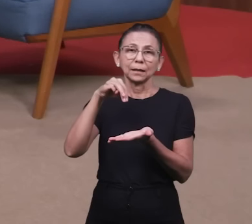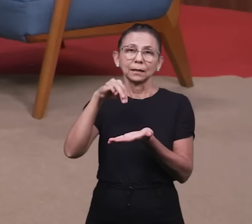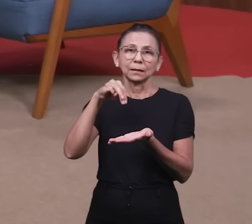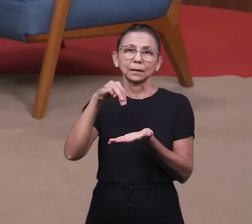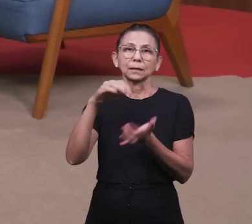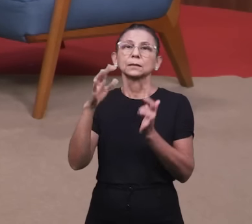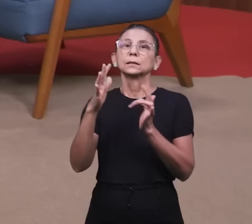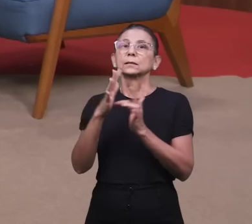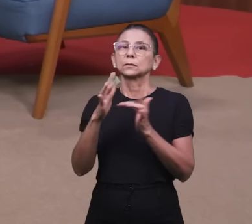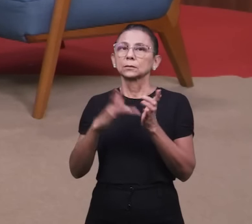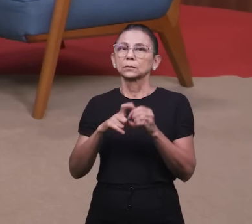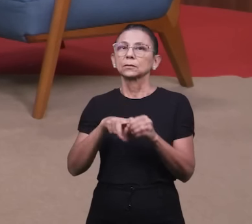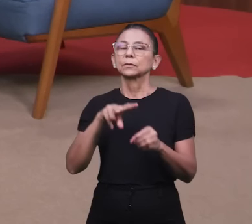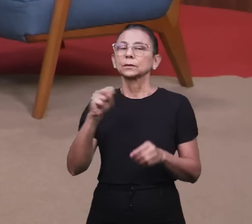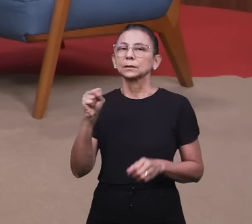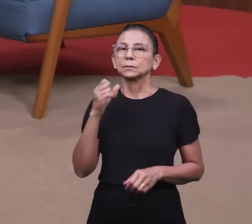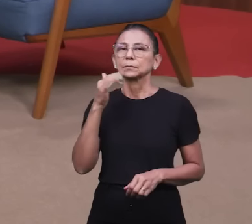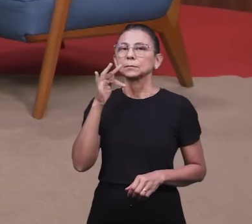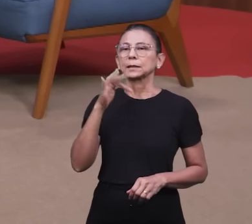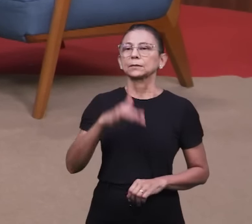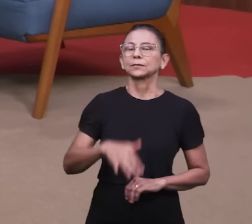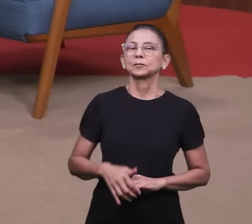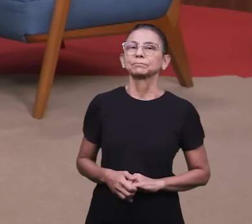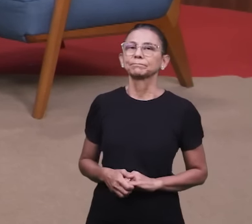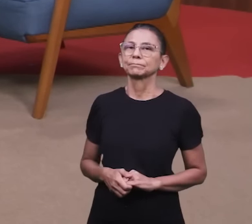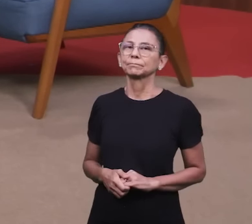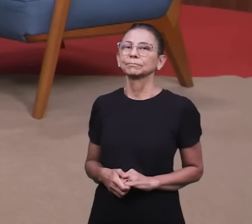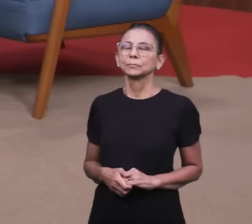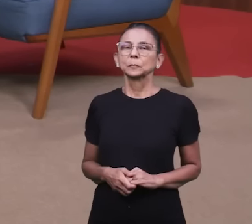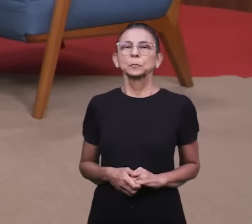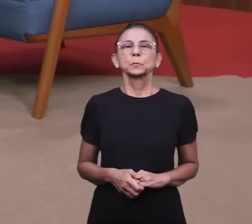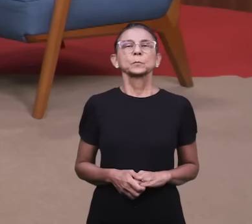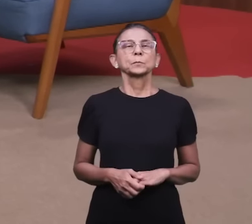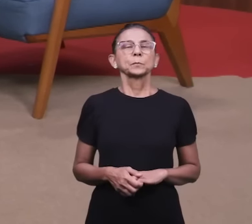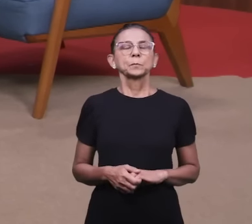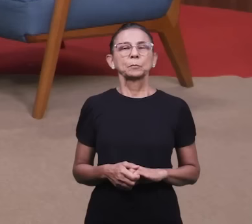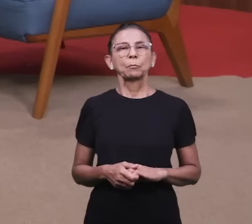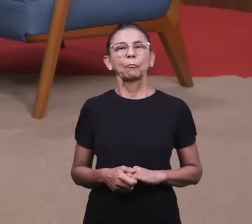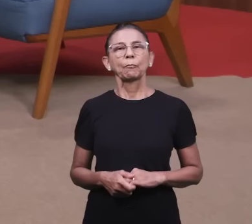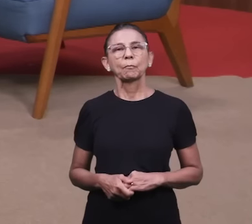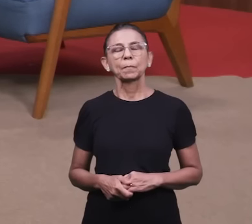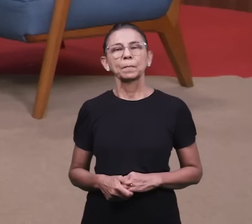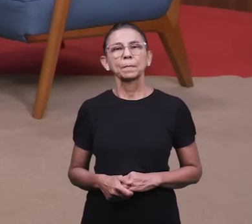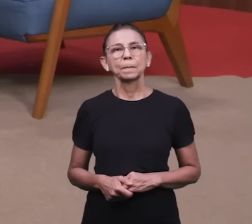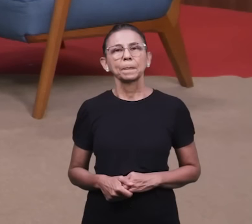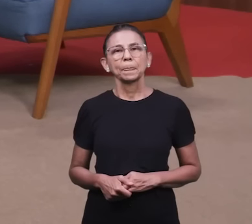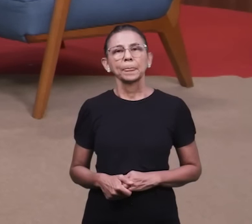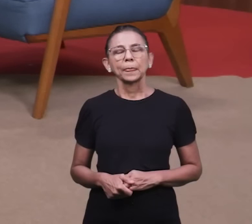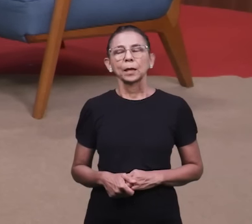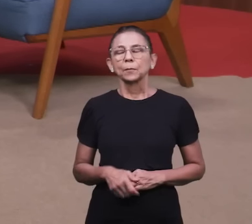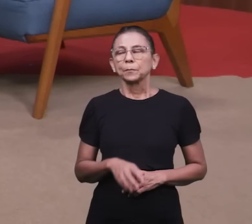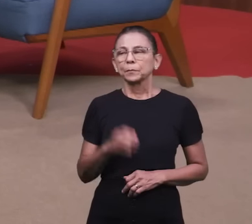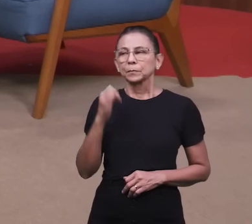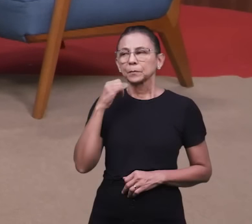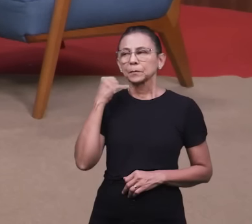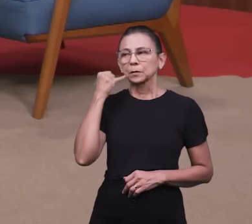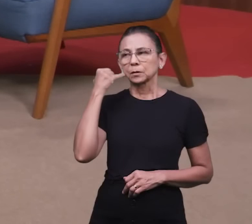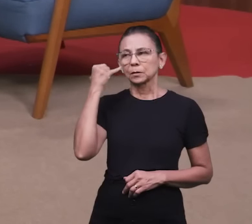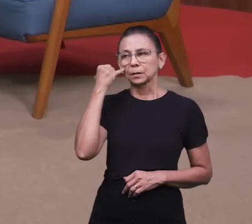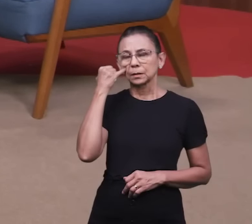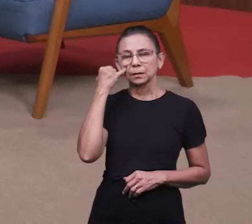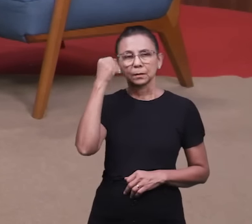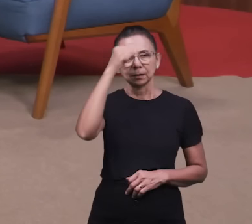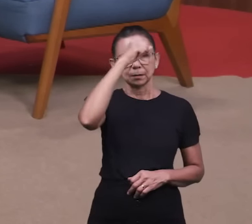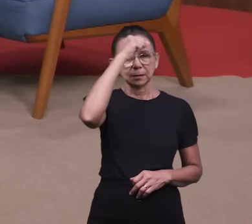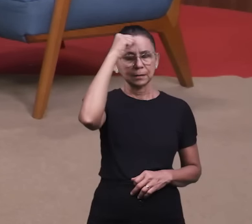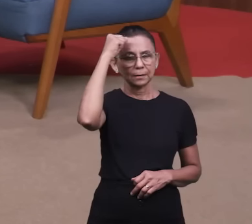esteja pronto porque em breve Jesus vai voltar Vivemos em função disso e é muito interessante Josias a gente vê isso na